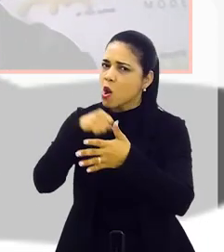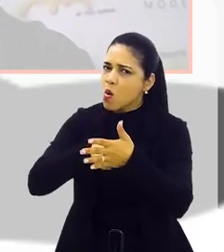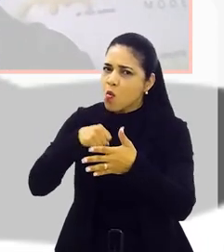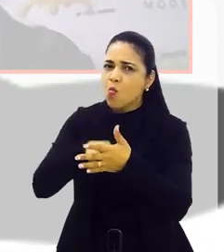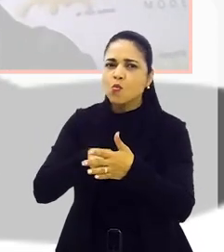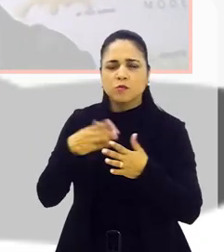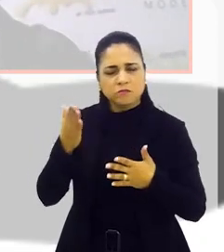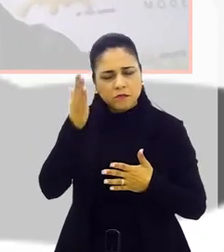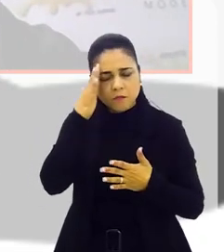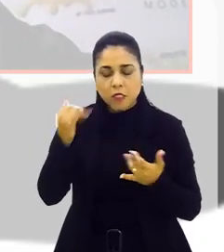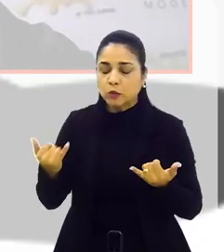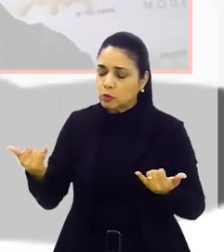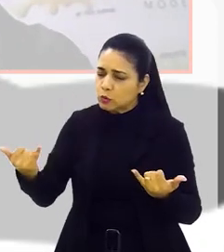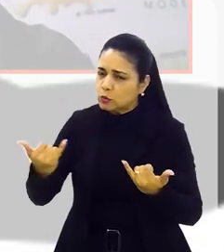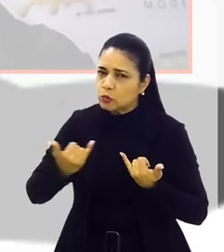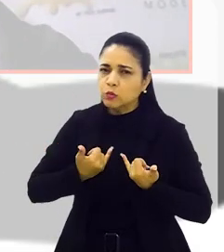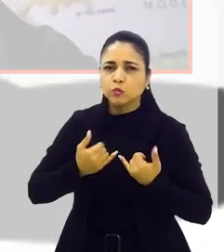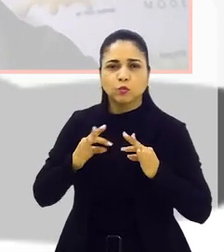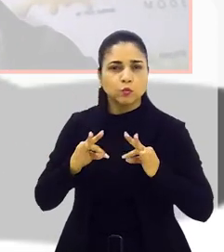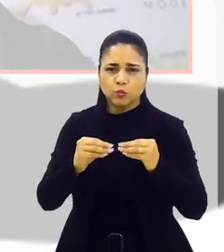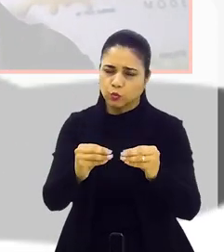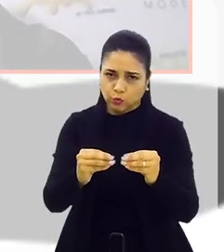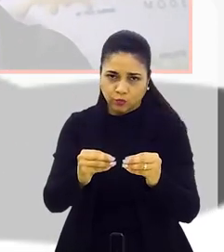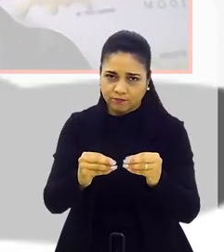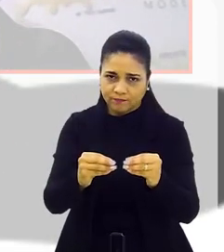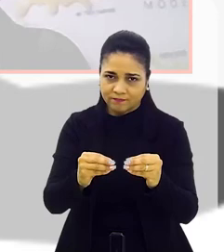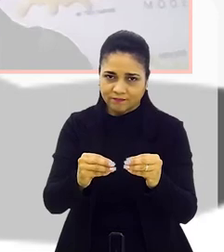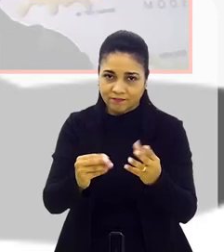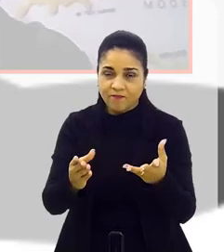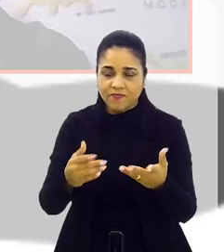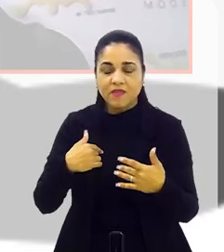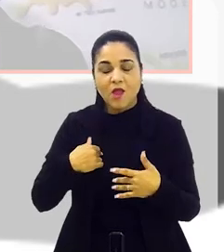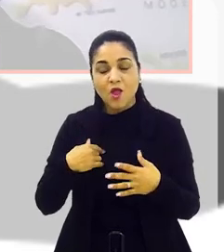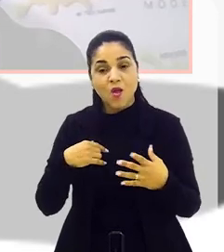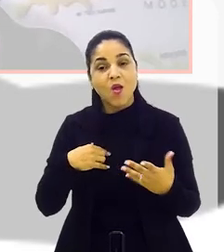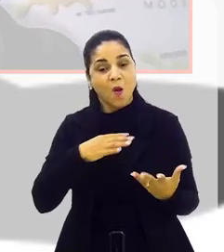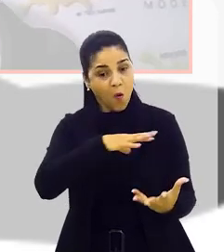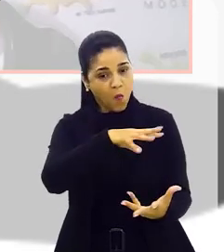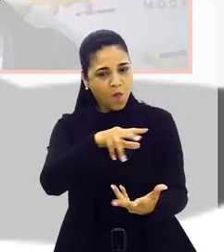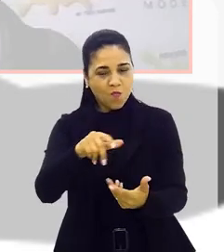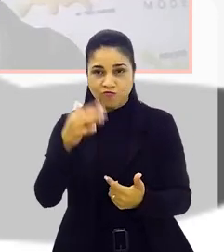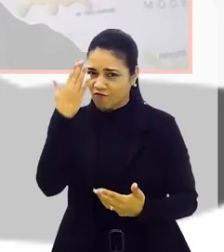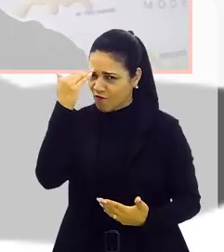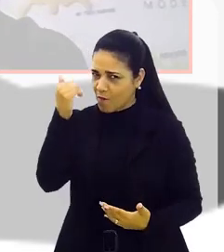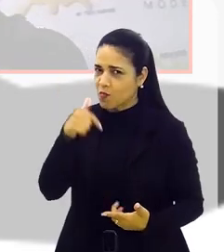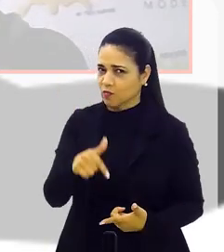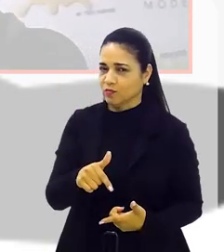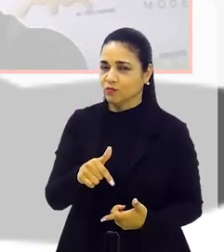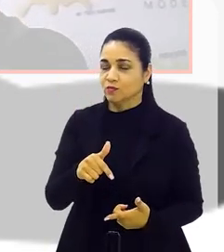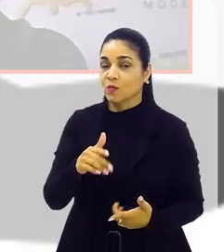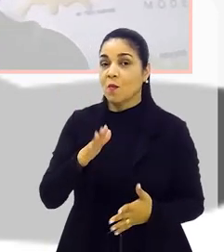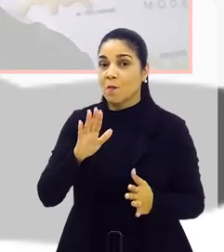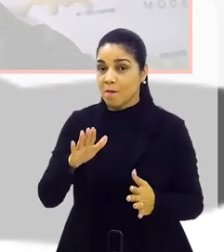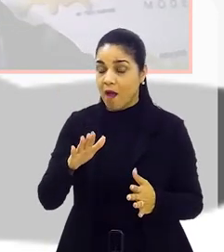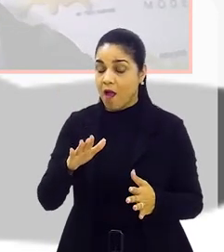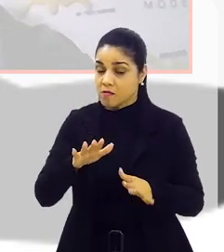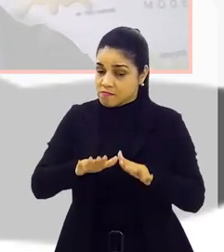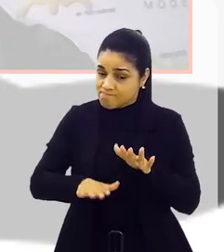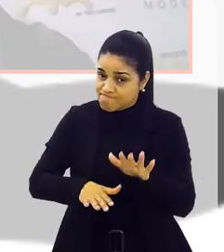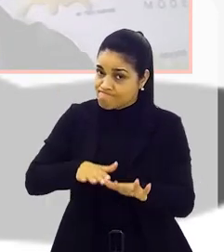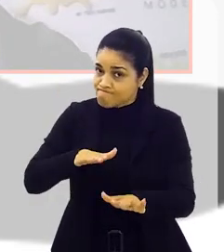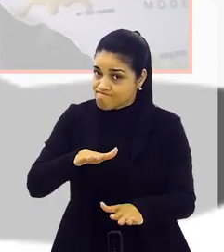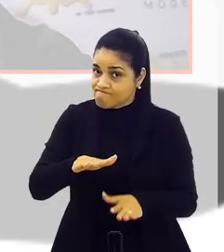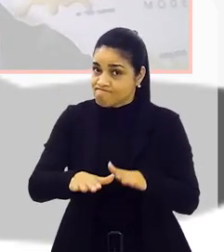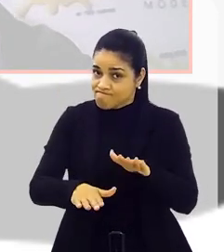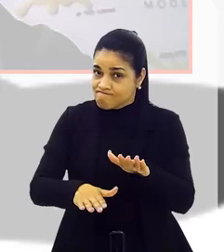frente. né? Tudo, tudo, tudo. Ninguém disse para mim assim: vai ser maravilhoso, é um mundo glamuroso, né? Eu sei que o mundo é glamuroso, mas